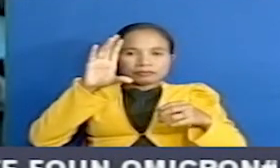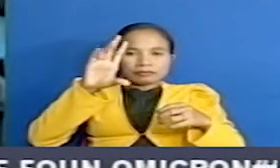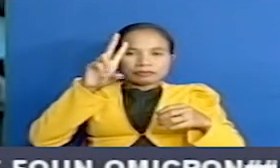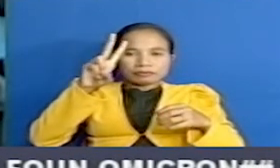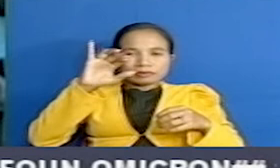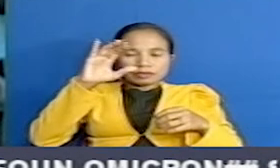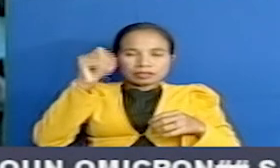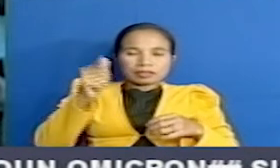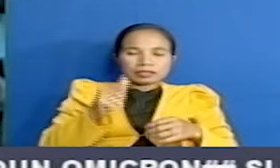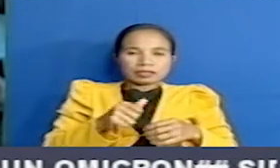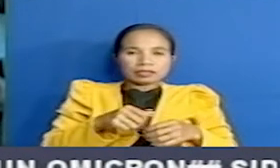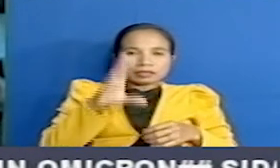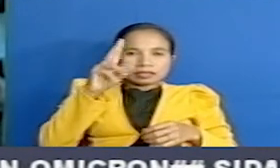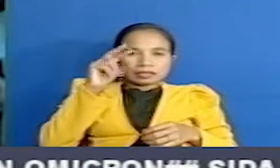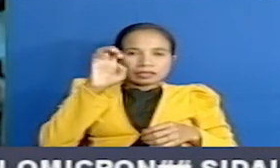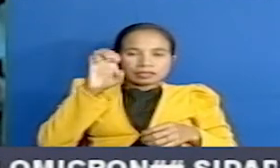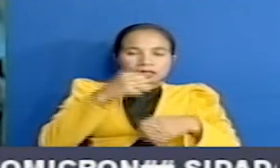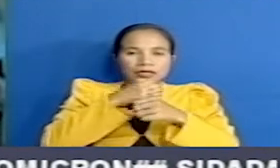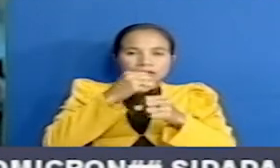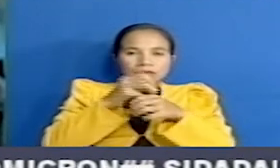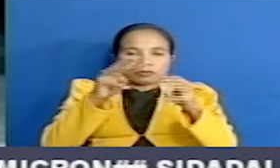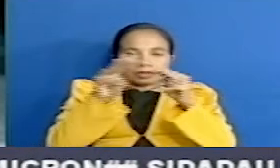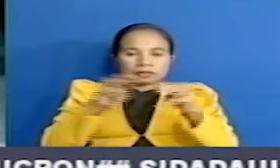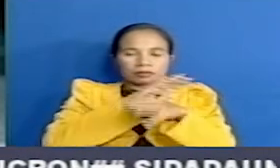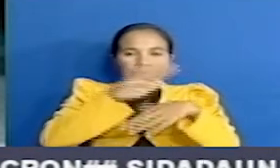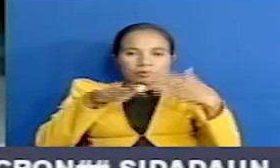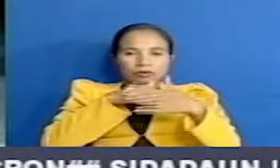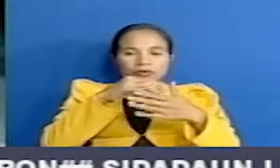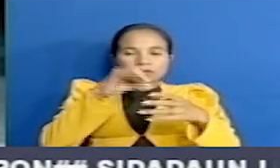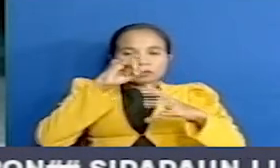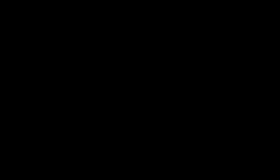no Raiwa. Inês Drastores, Domingos de Deus, para RTL.